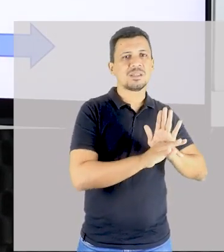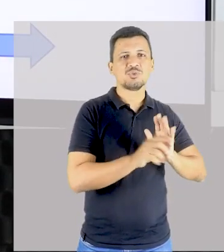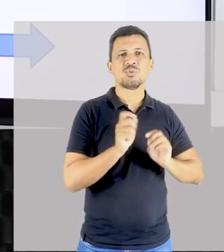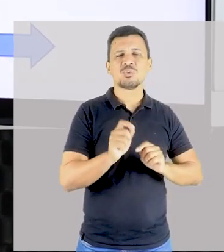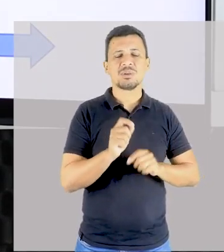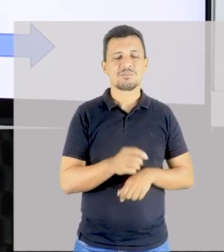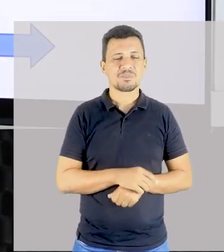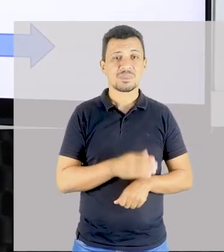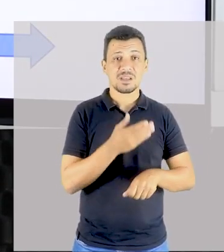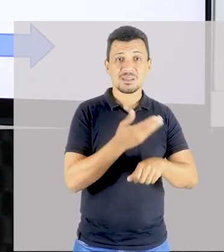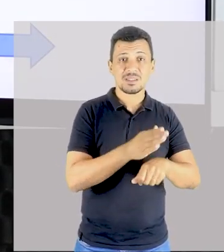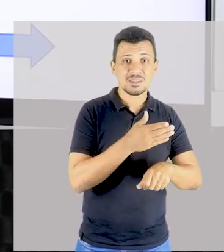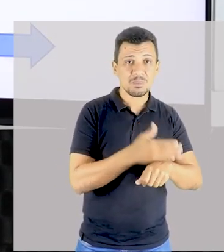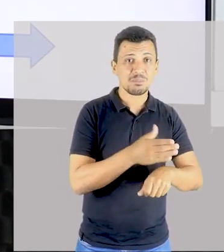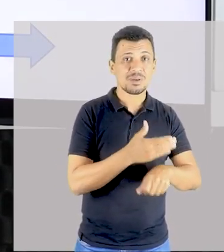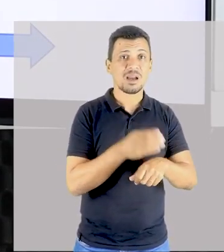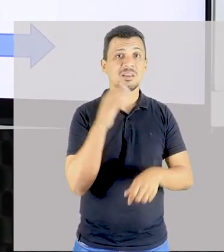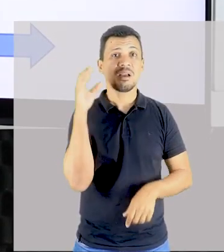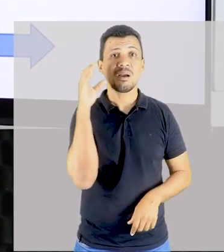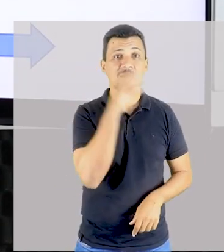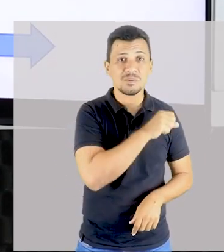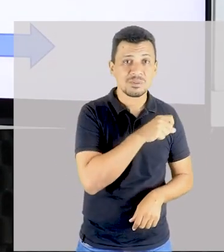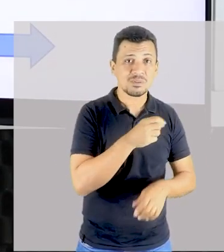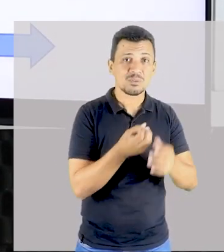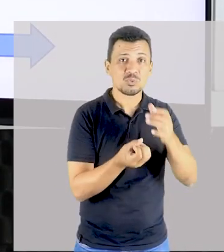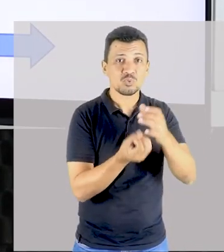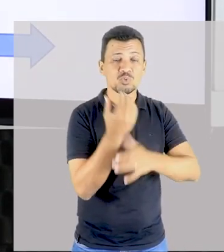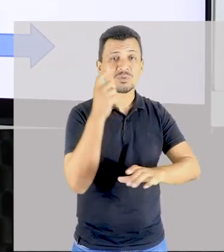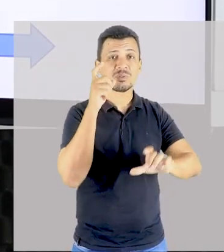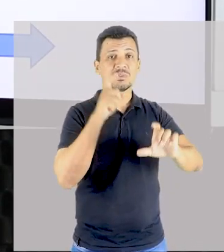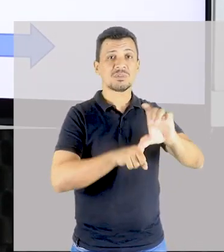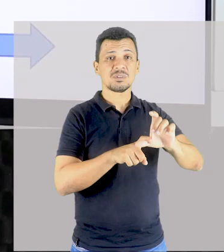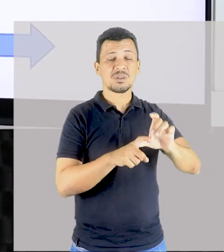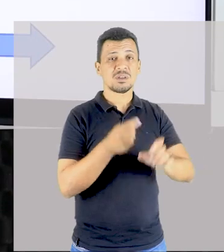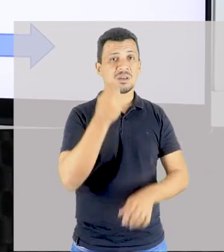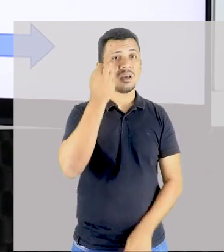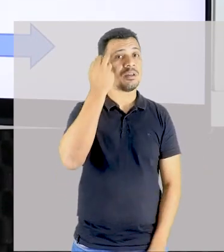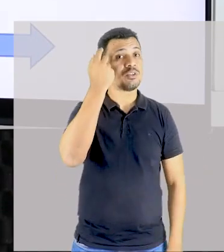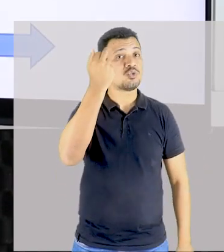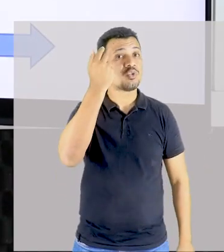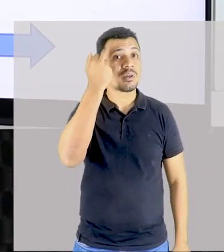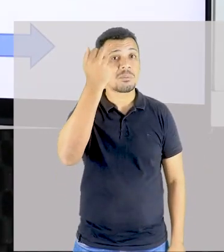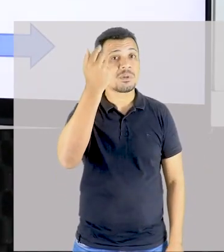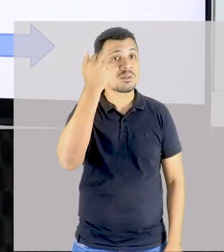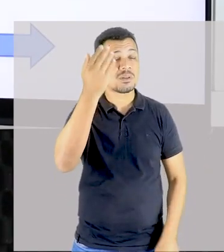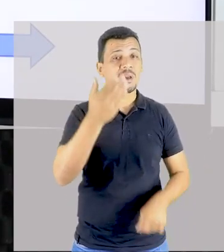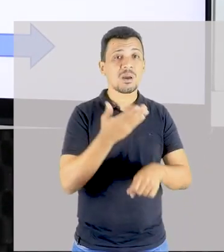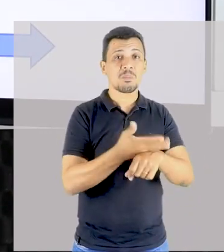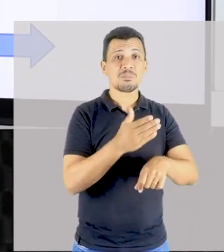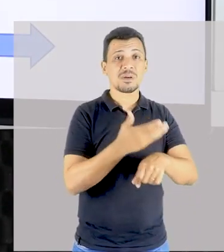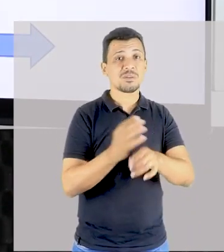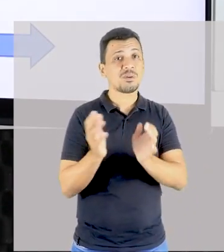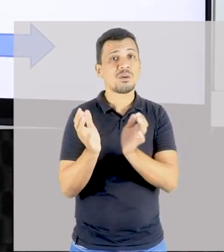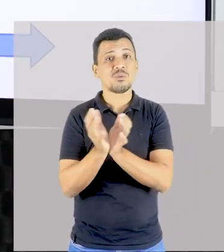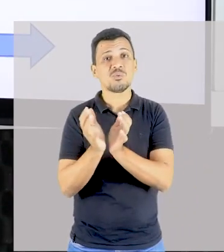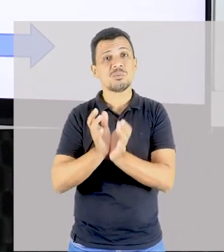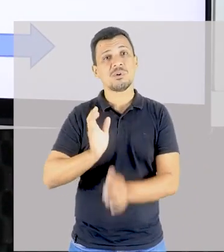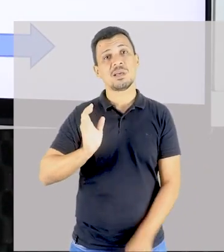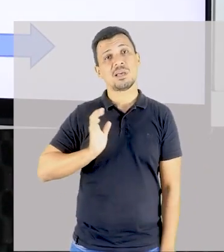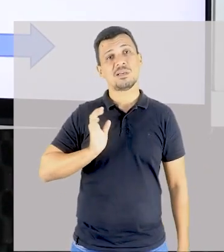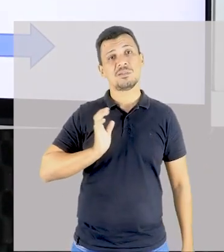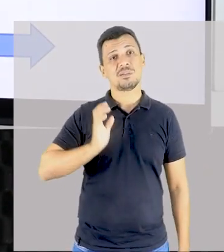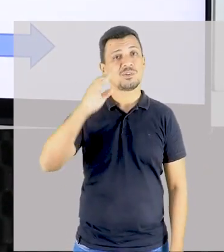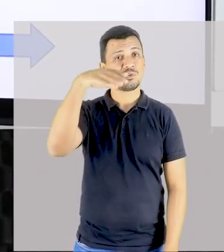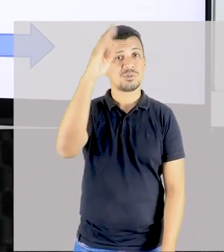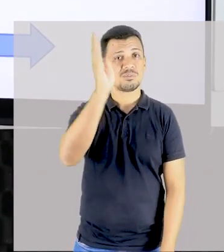essa prática imediatista que gera dependência ela historicamente é uma prática das elites no Brasil